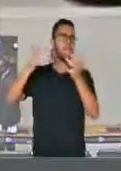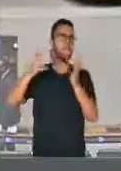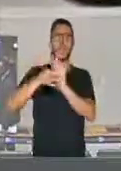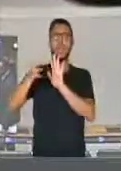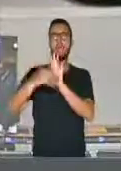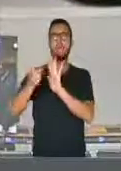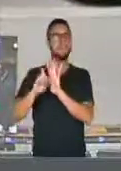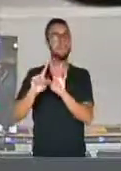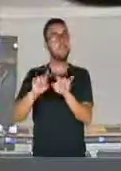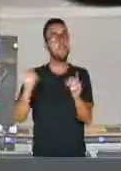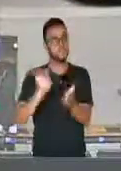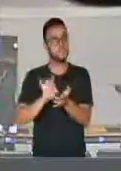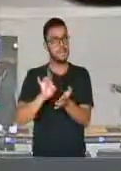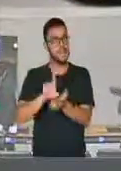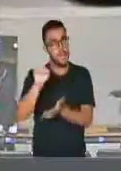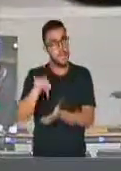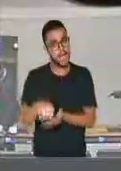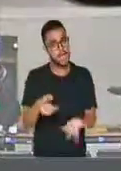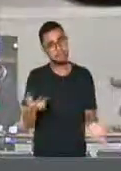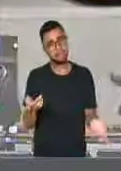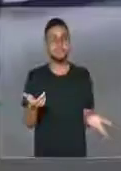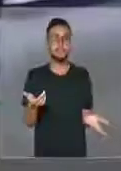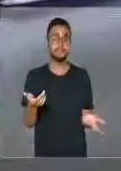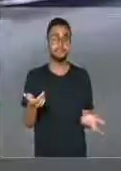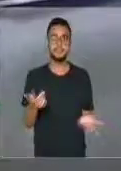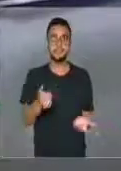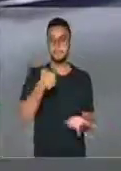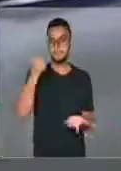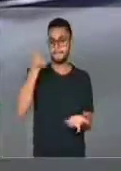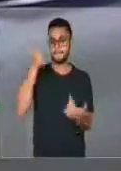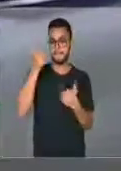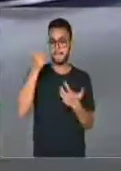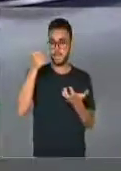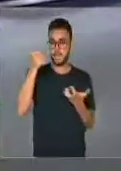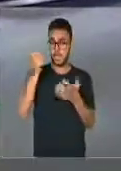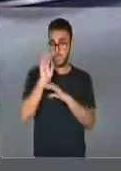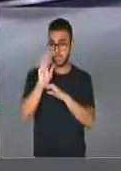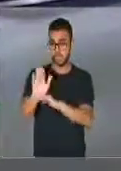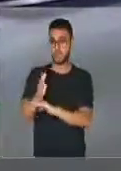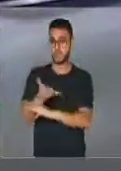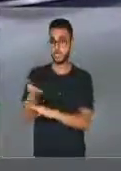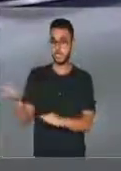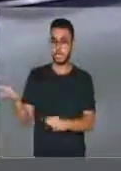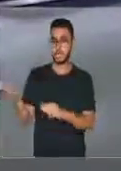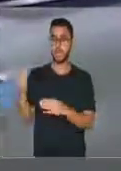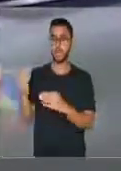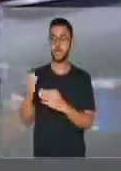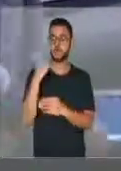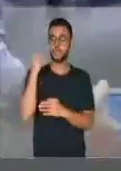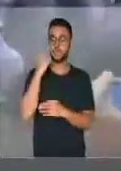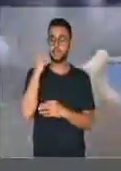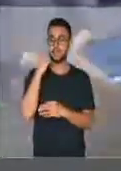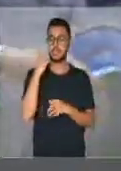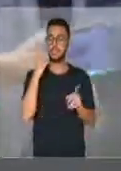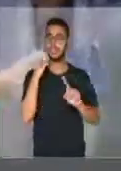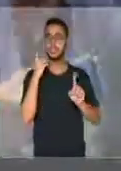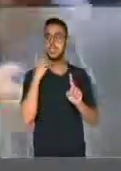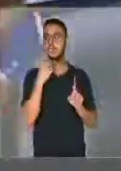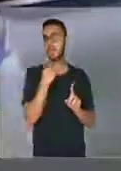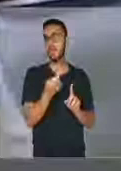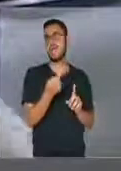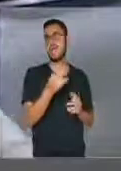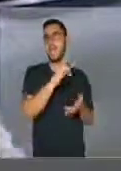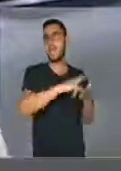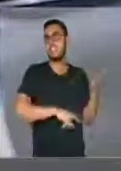de uma realidade. Primeiro, eu quero ajudar aqui os deputados e deputadas que não usem lista